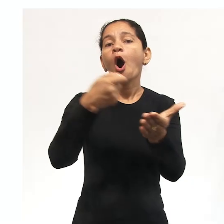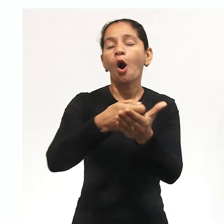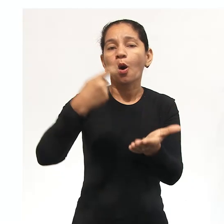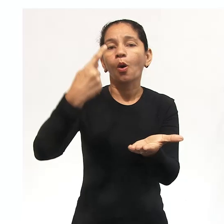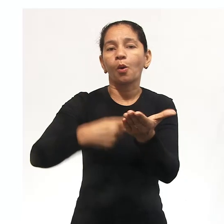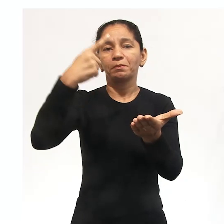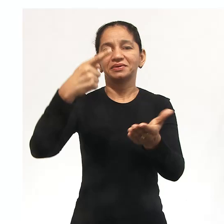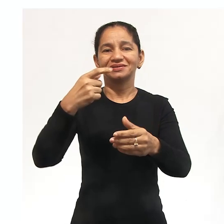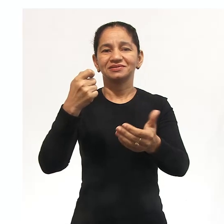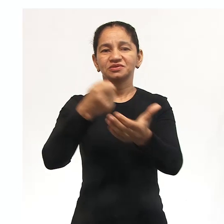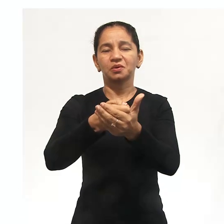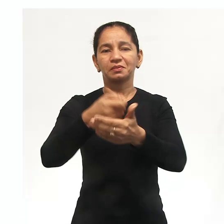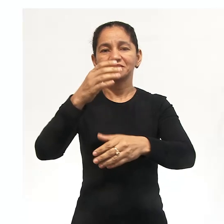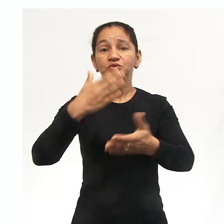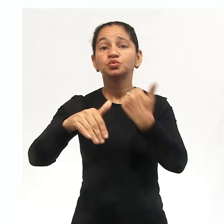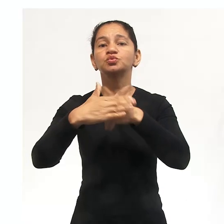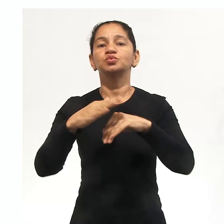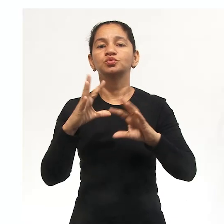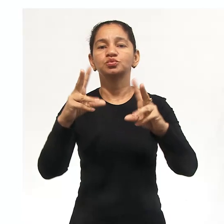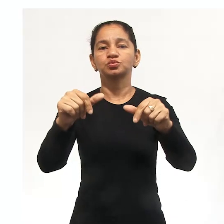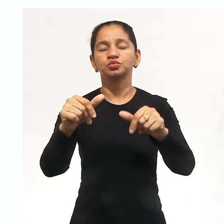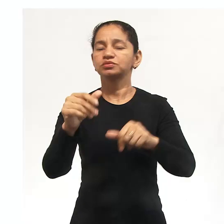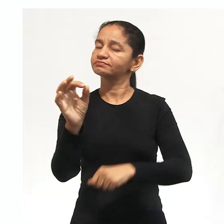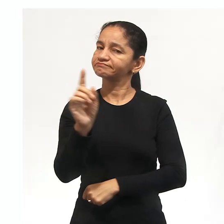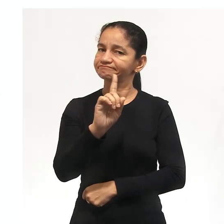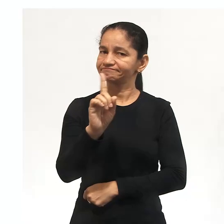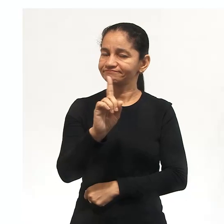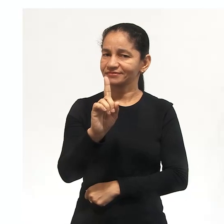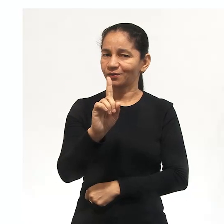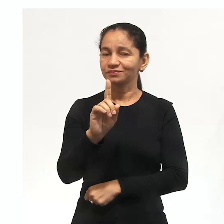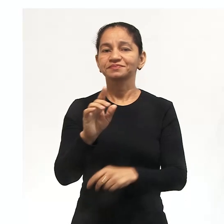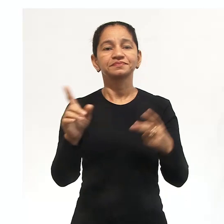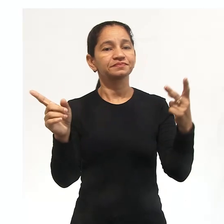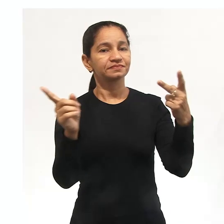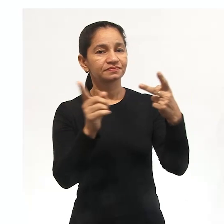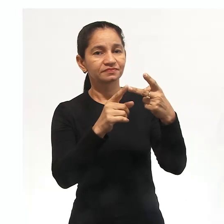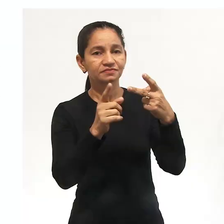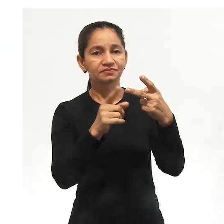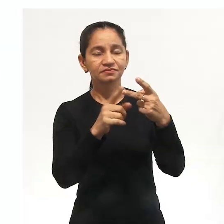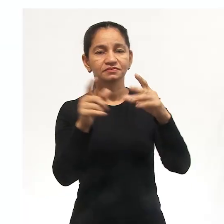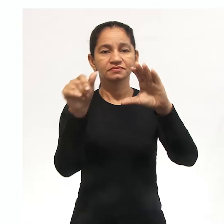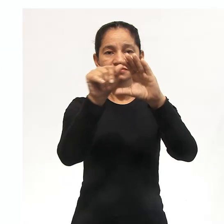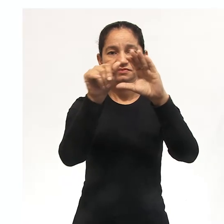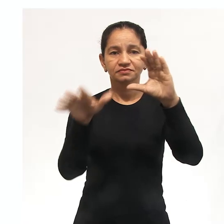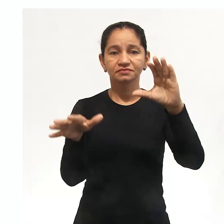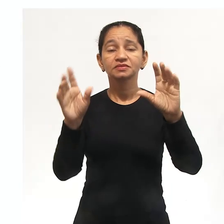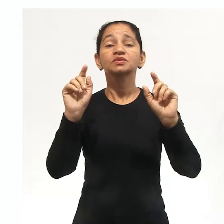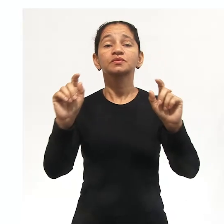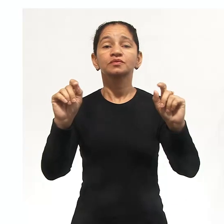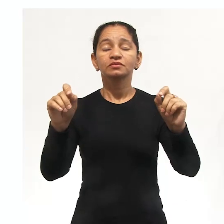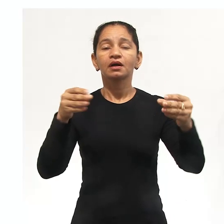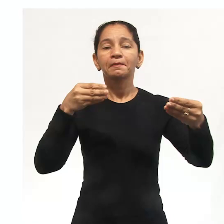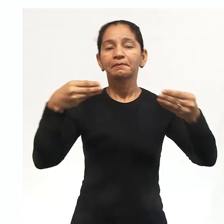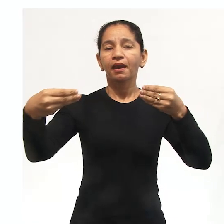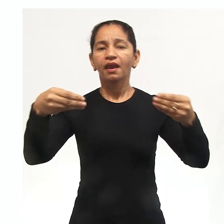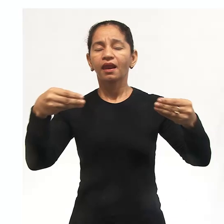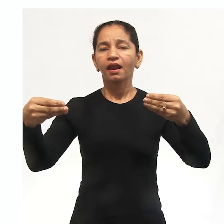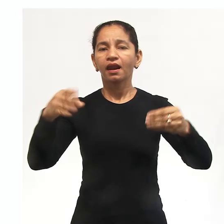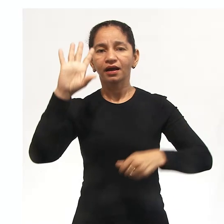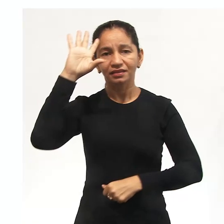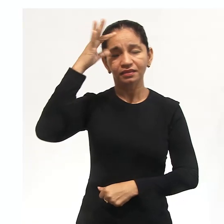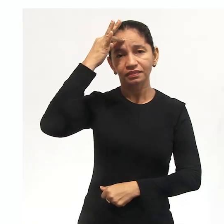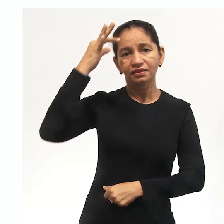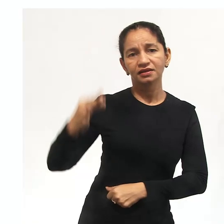automática pela administração, tá bom? Segunda característica aqui, flexibilidade. Flexibilidade